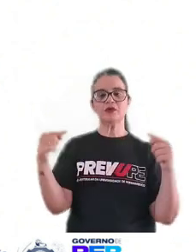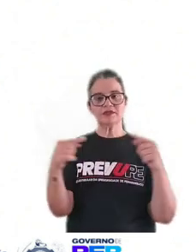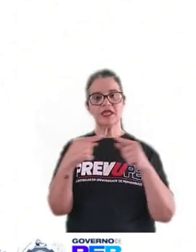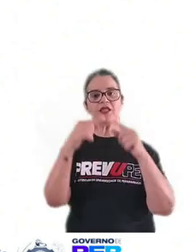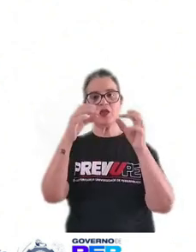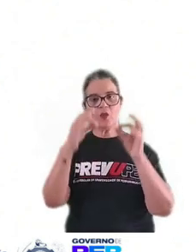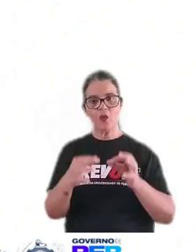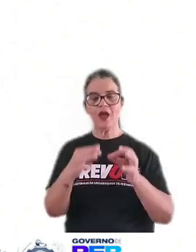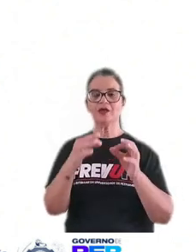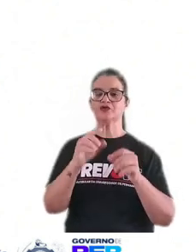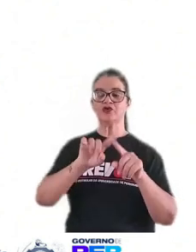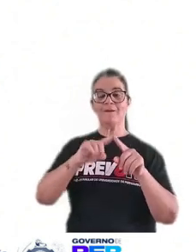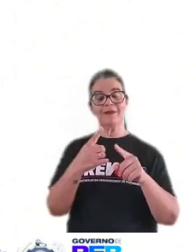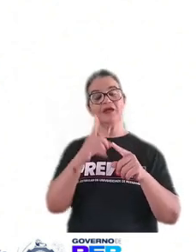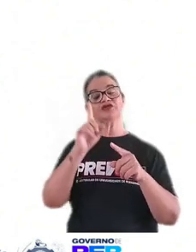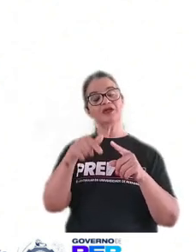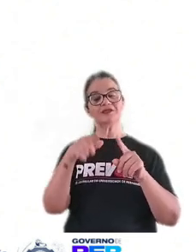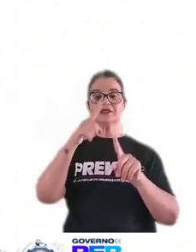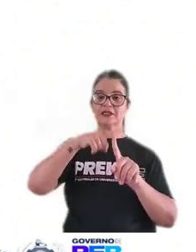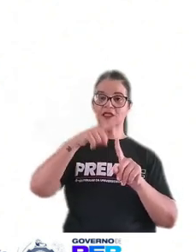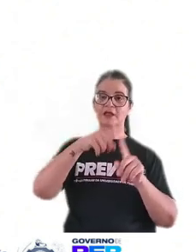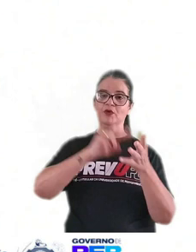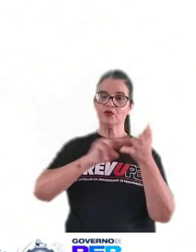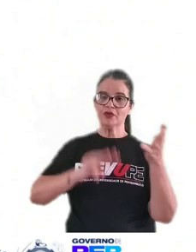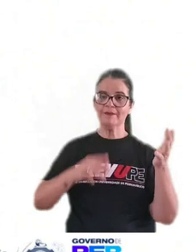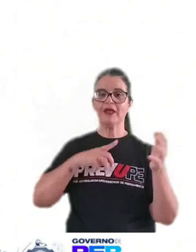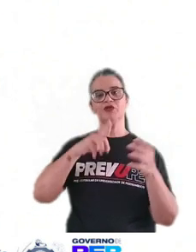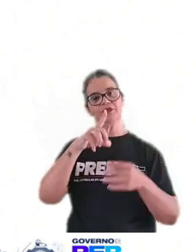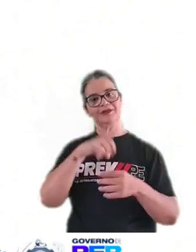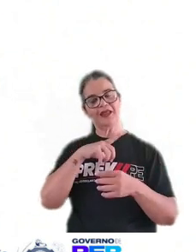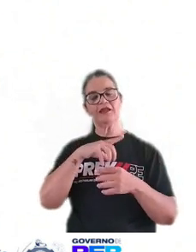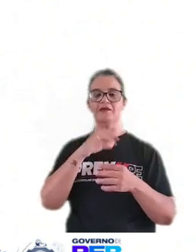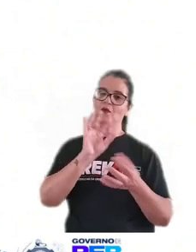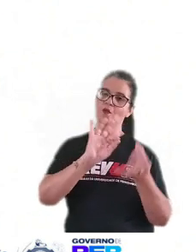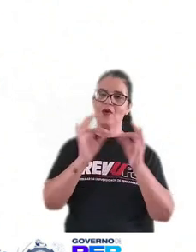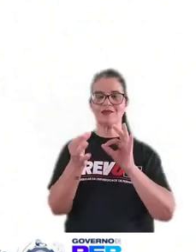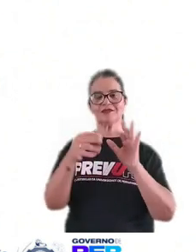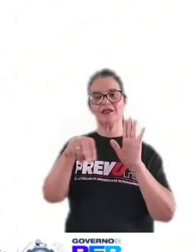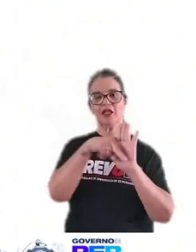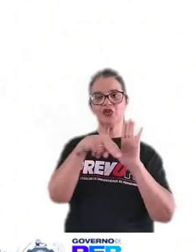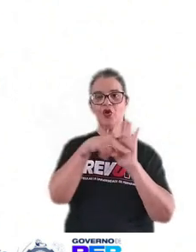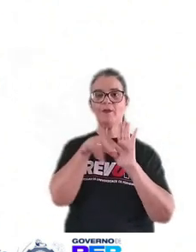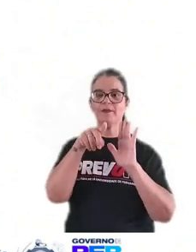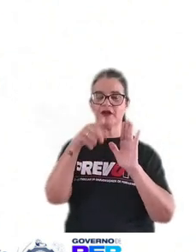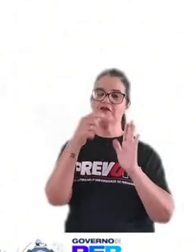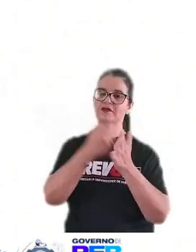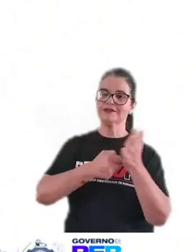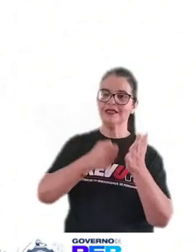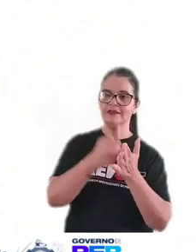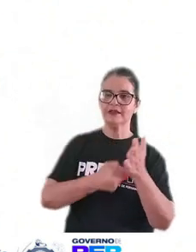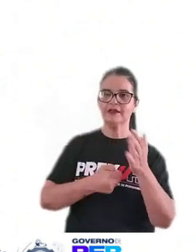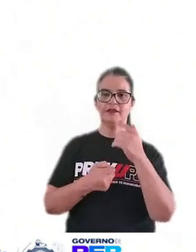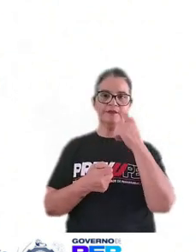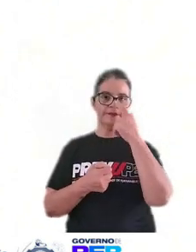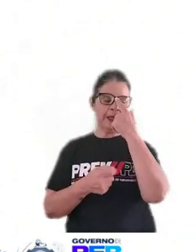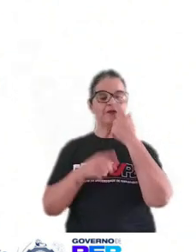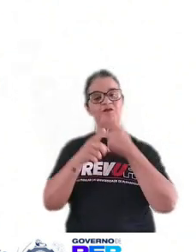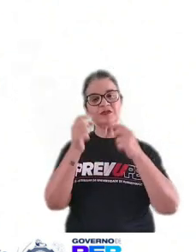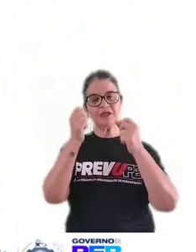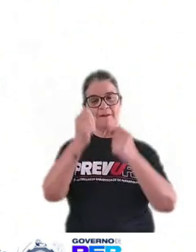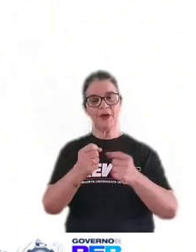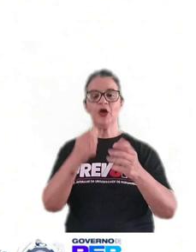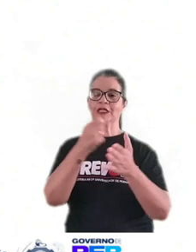que são adequados certo nesse tipo de método existe uma certa norma para que você tente